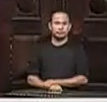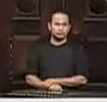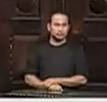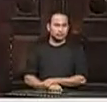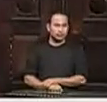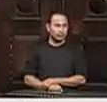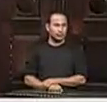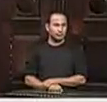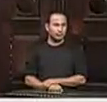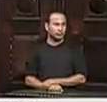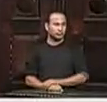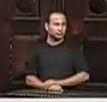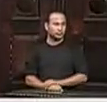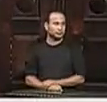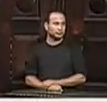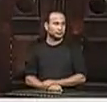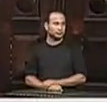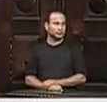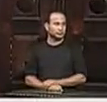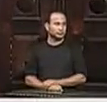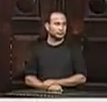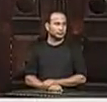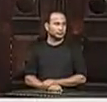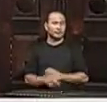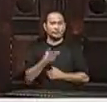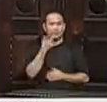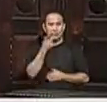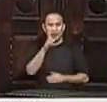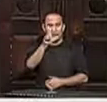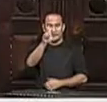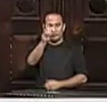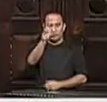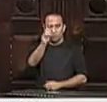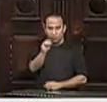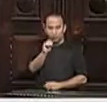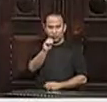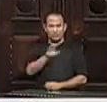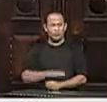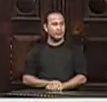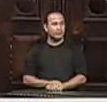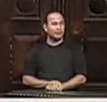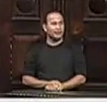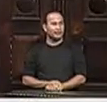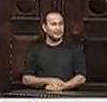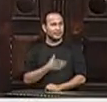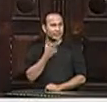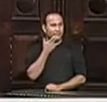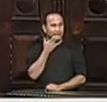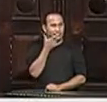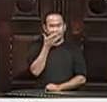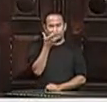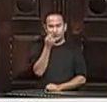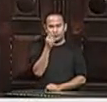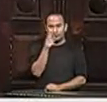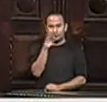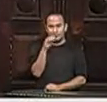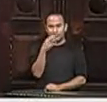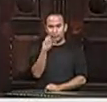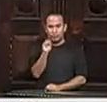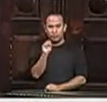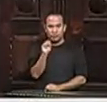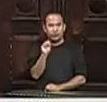em relação à LDO 2018, que previa um déficit de 20 bilhões e